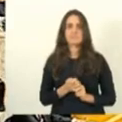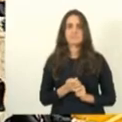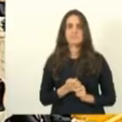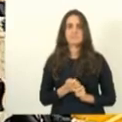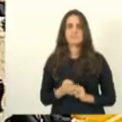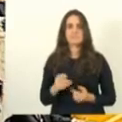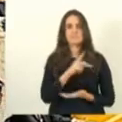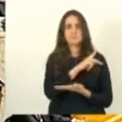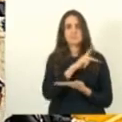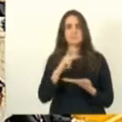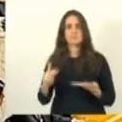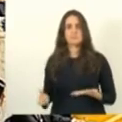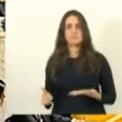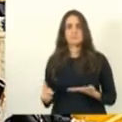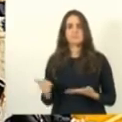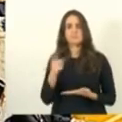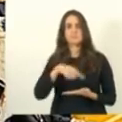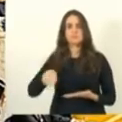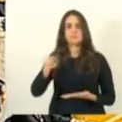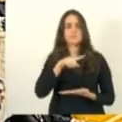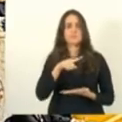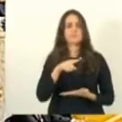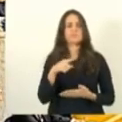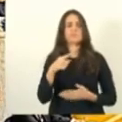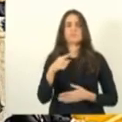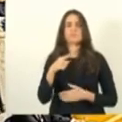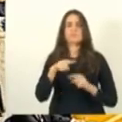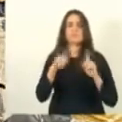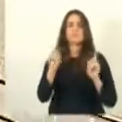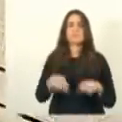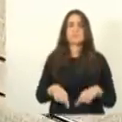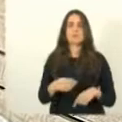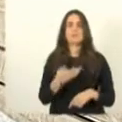Senhor presidente, colegas, funcionários,